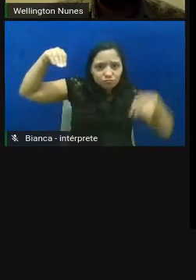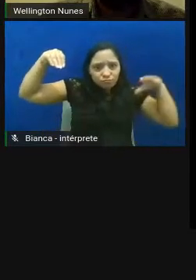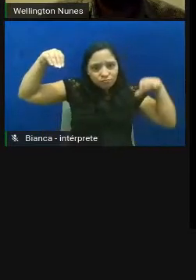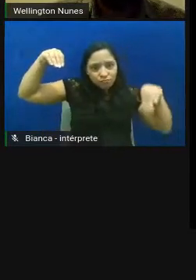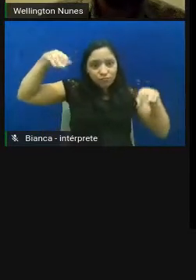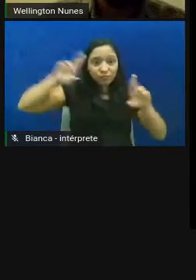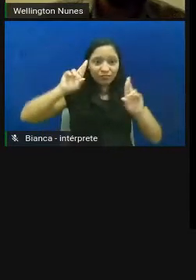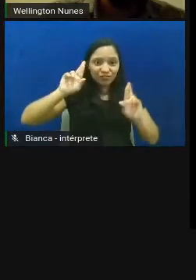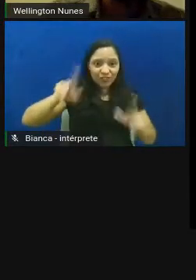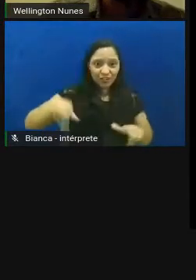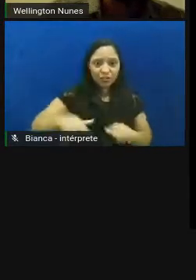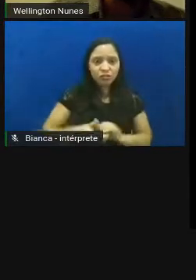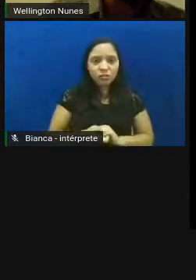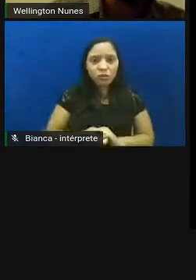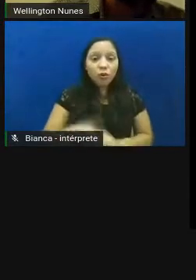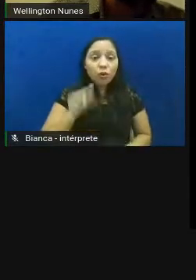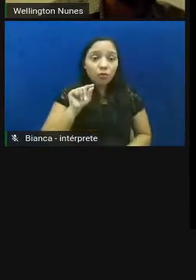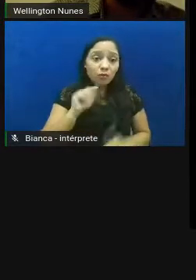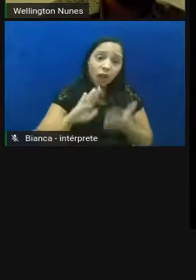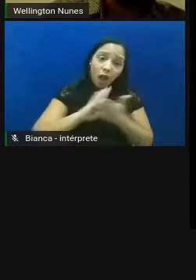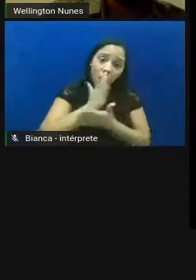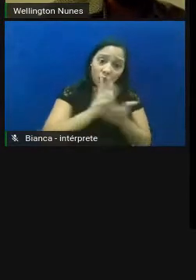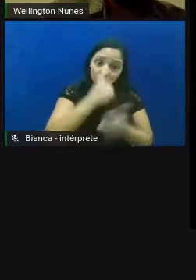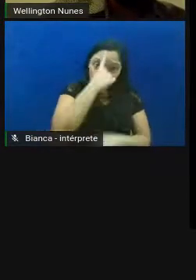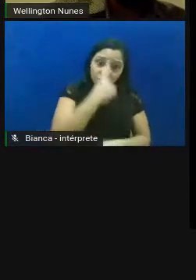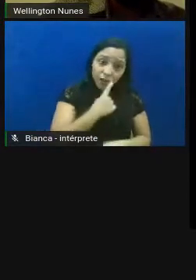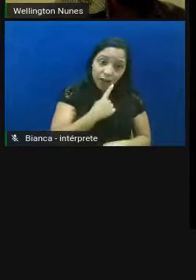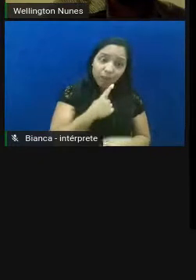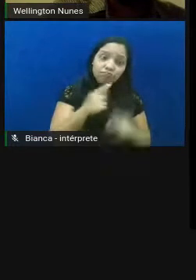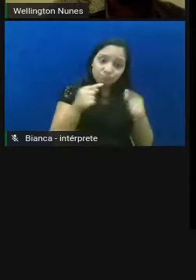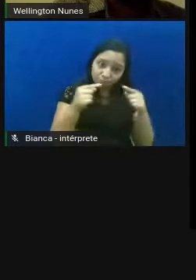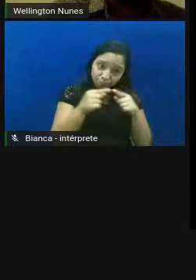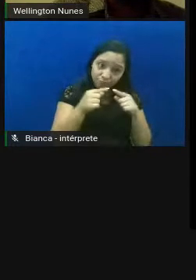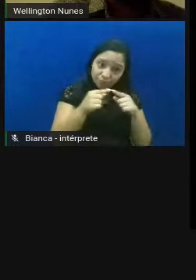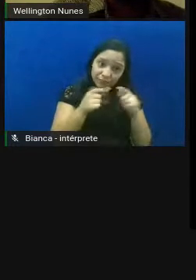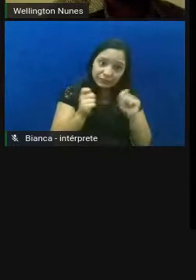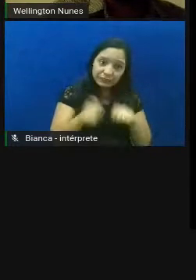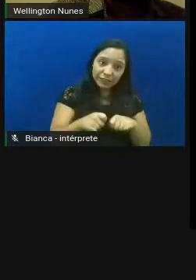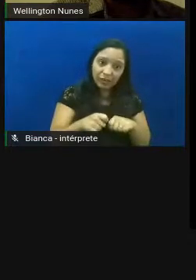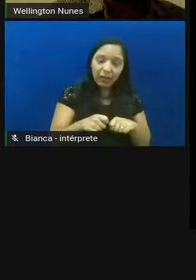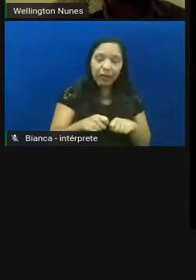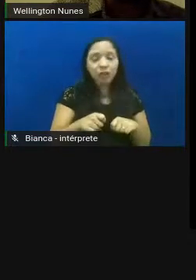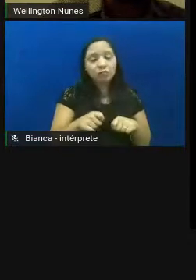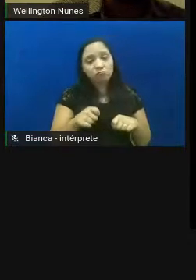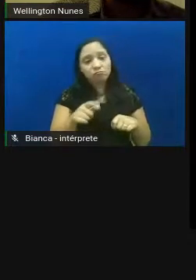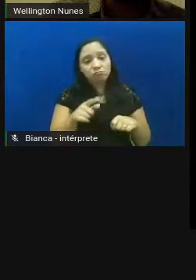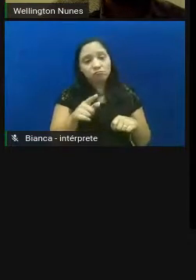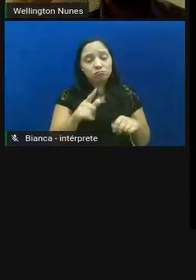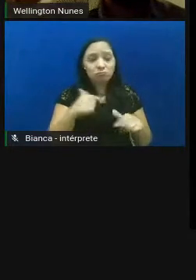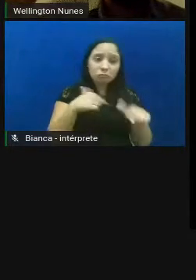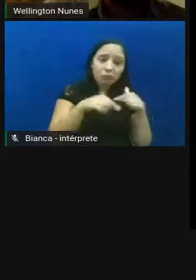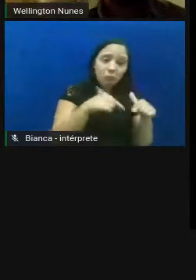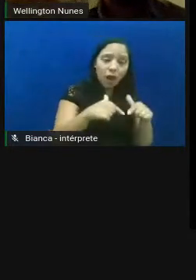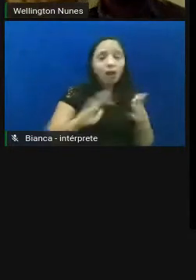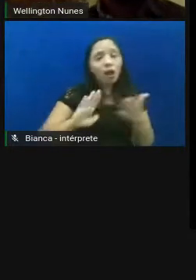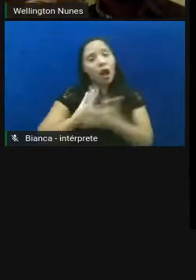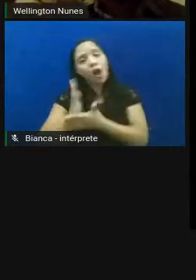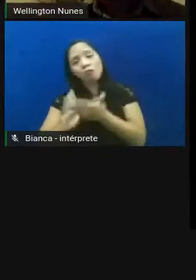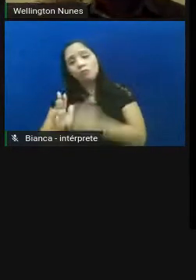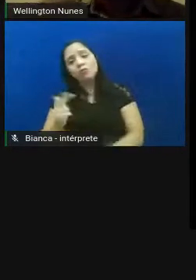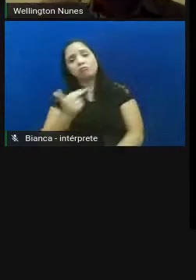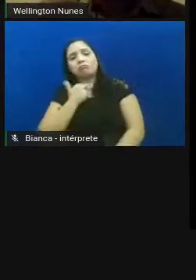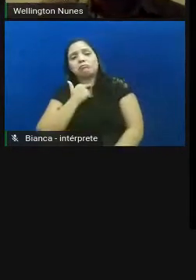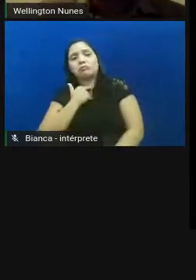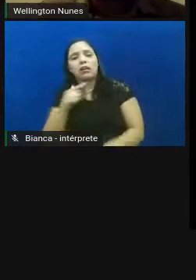grande. Ou seja, algumas imagens servem melhor para determinados trabalhos e outras imagens para